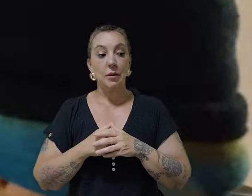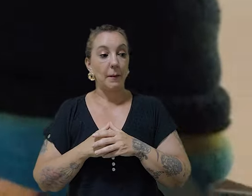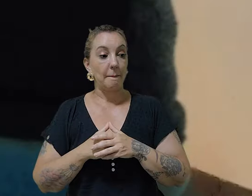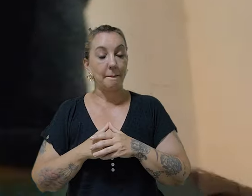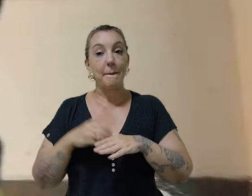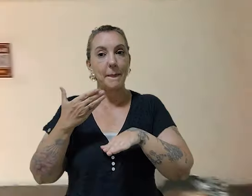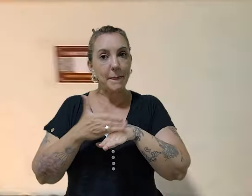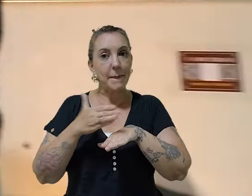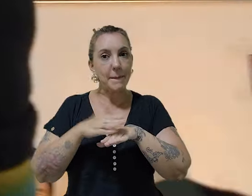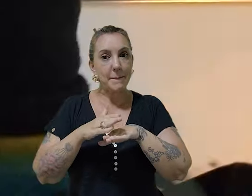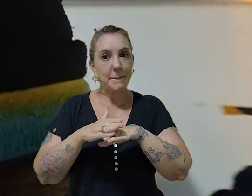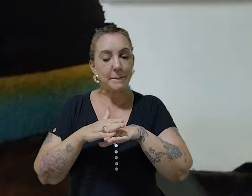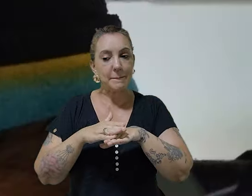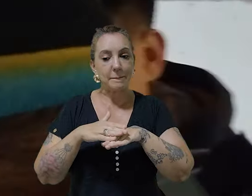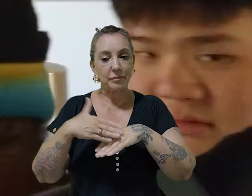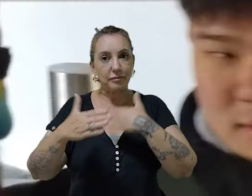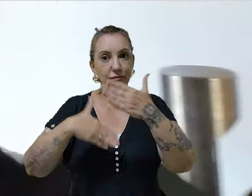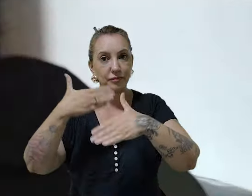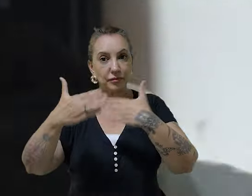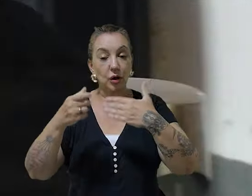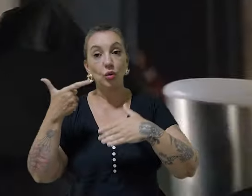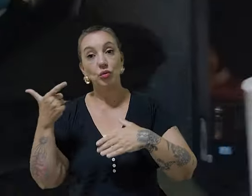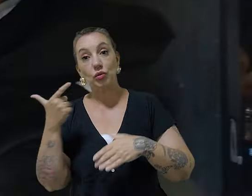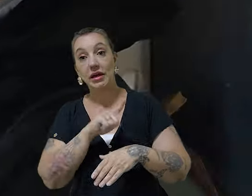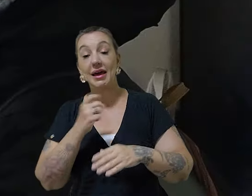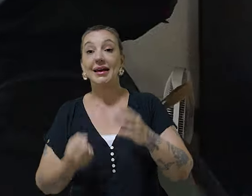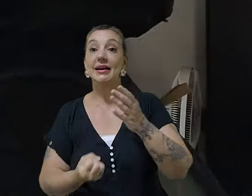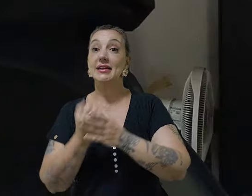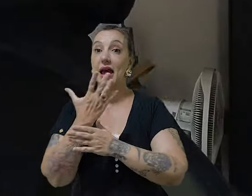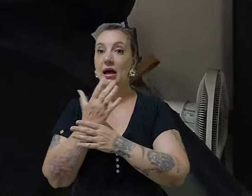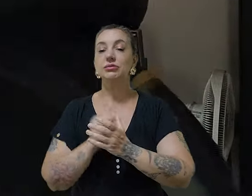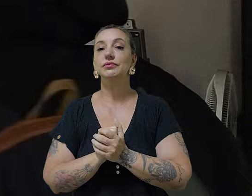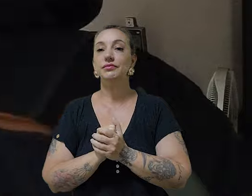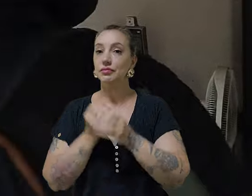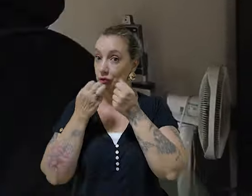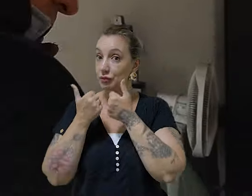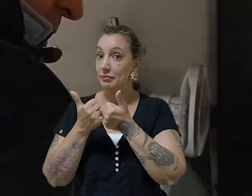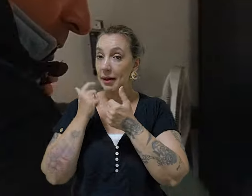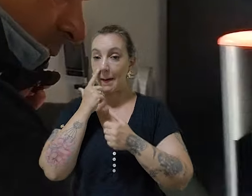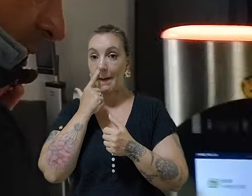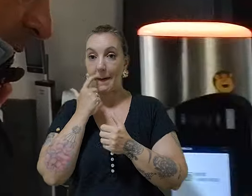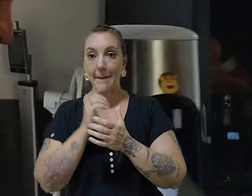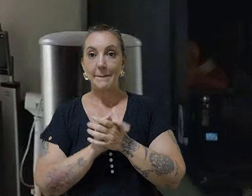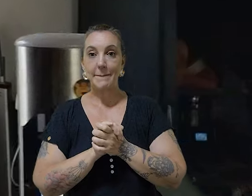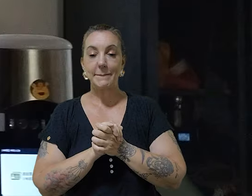do que criado mesmo, né? Muito bem.